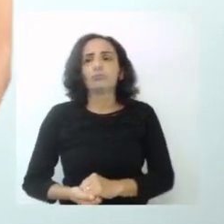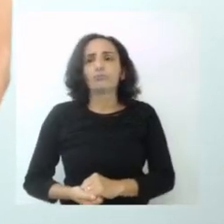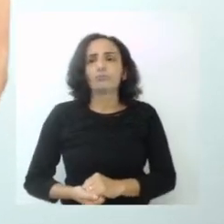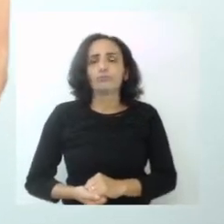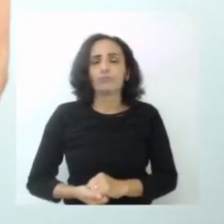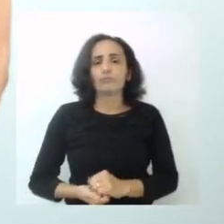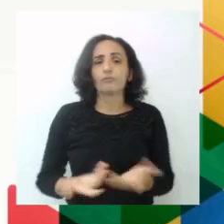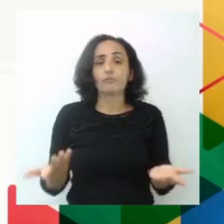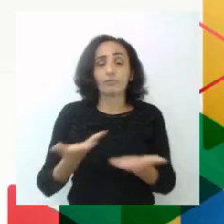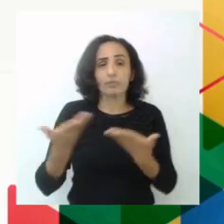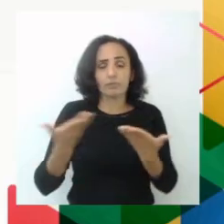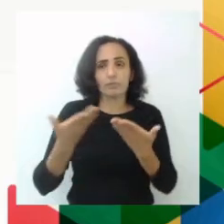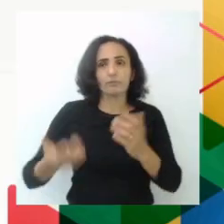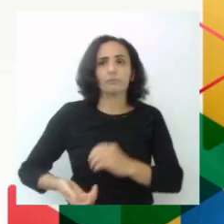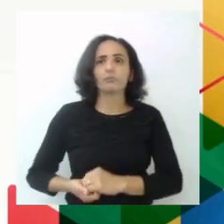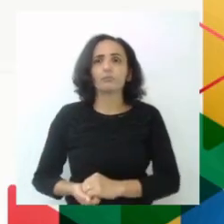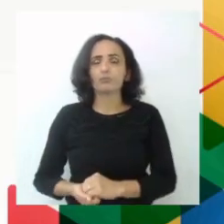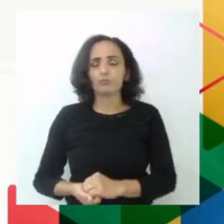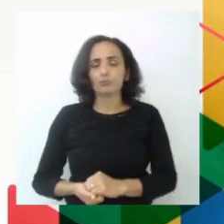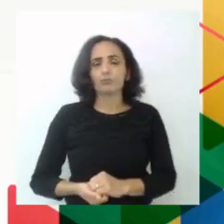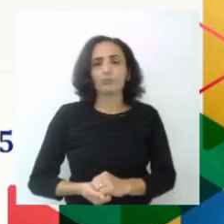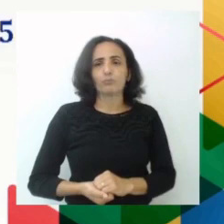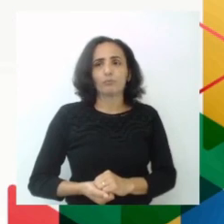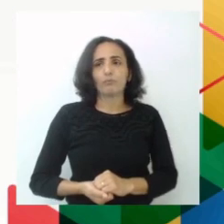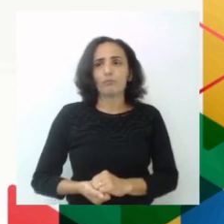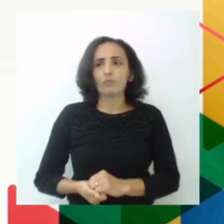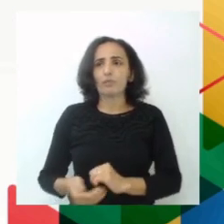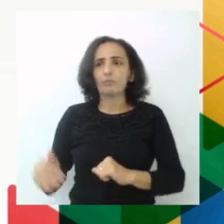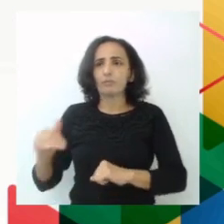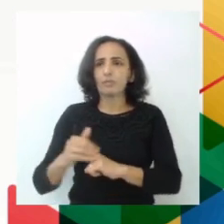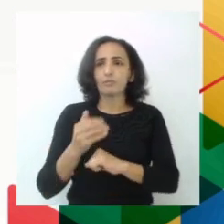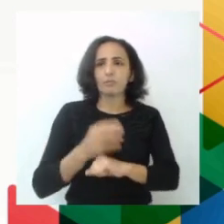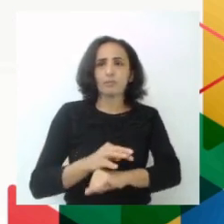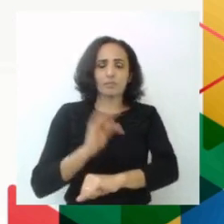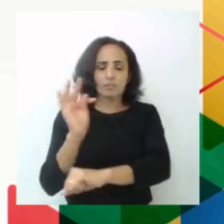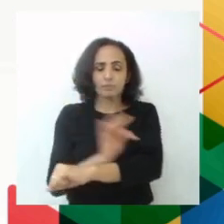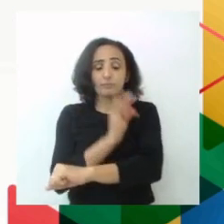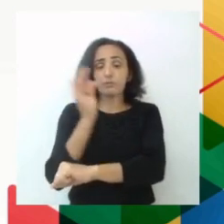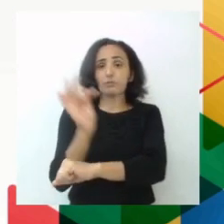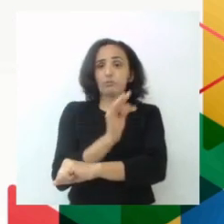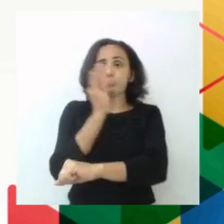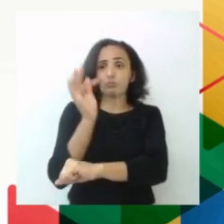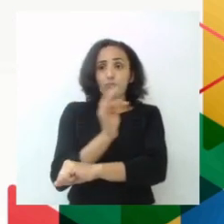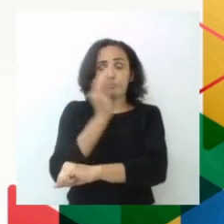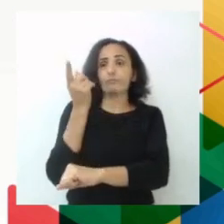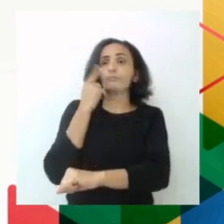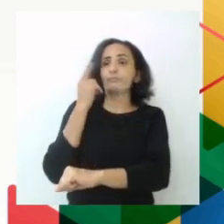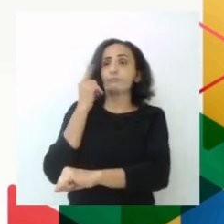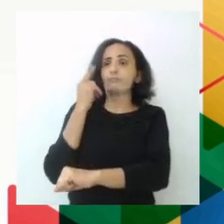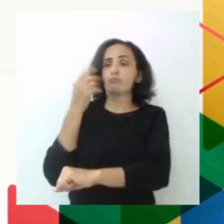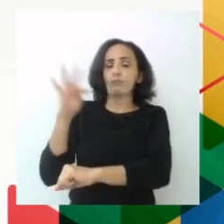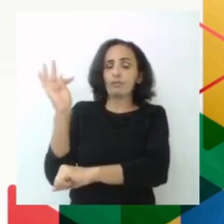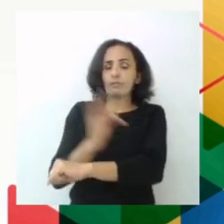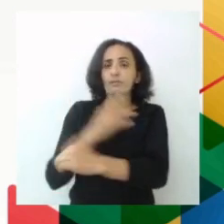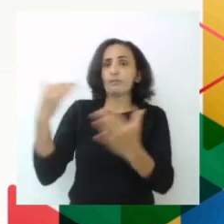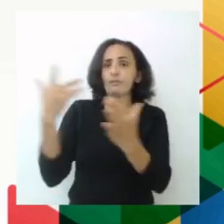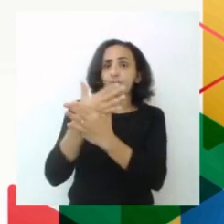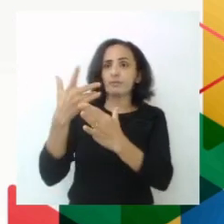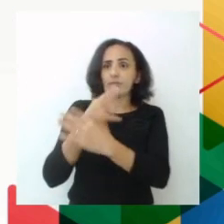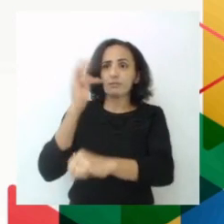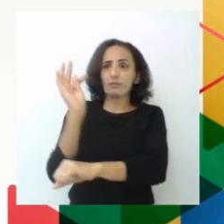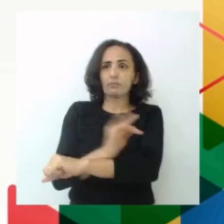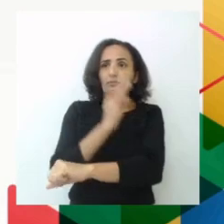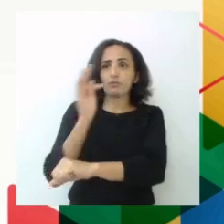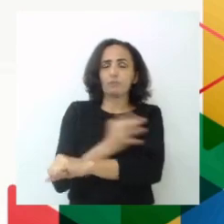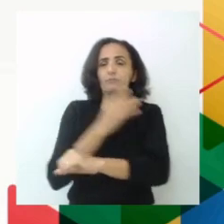vamos resolver aqui a questão agora. Olha só, a Miss Triunfo, tá aí ó, uma foto da cidade de Triunfo,